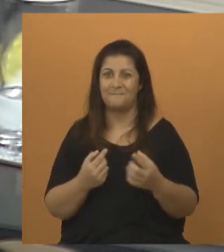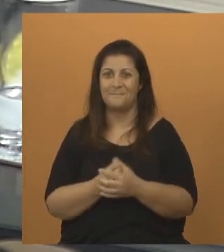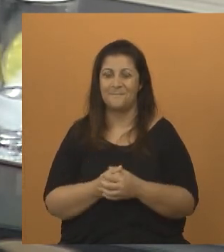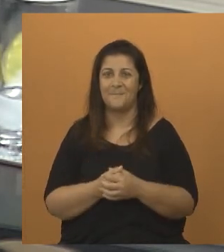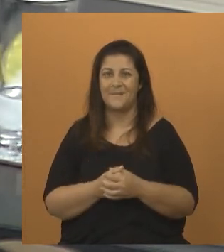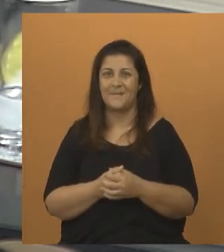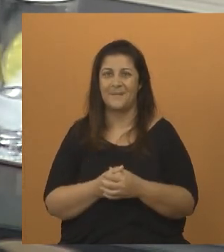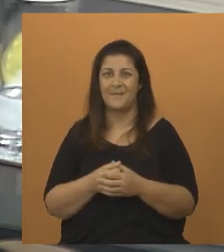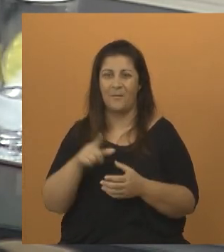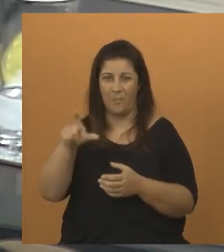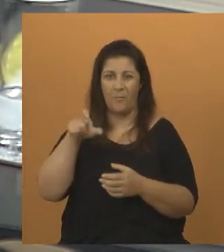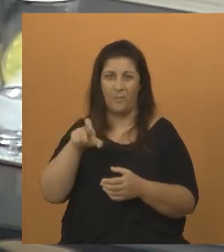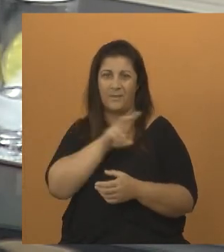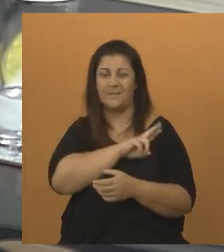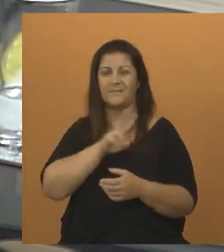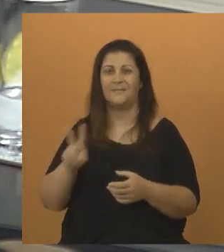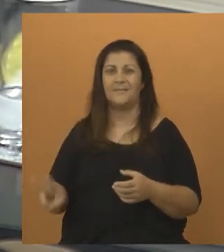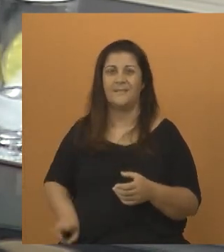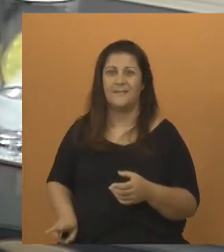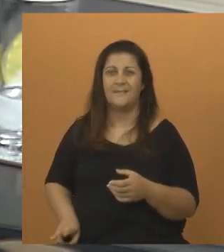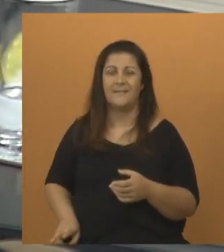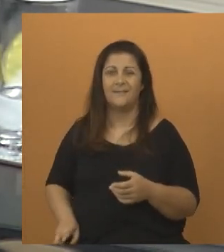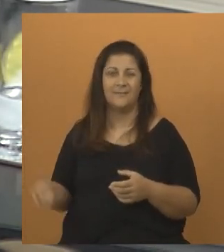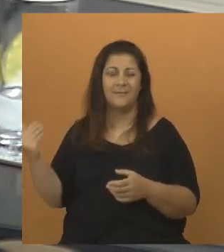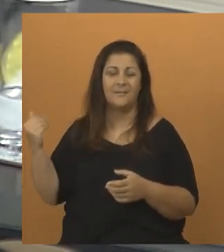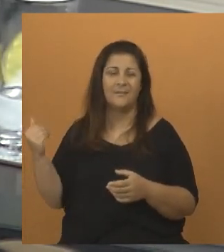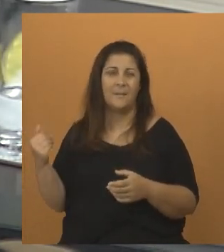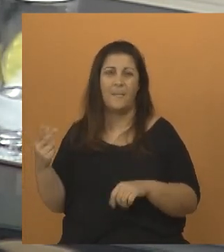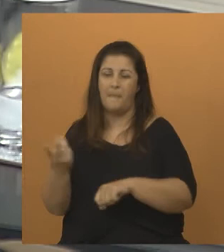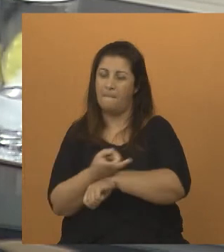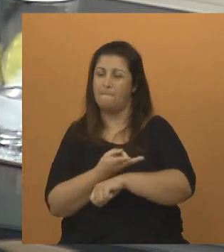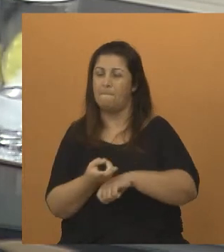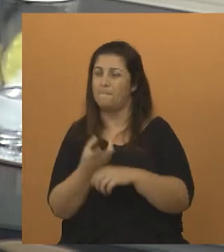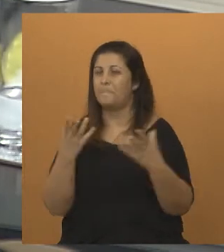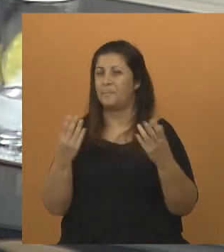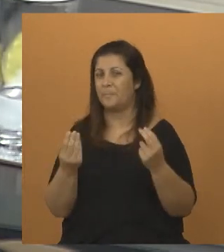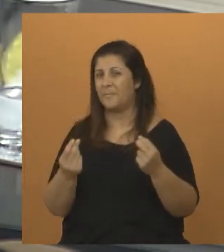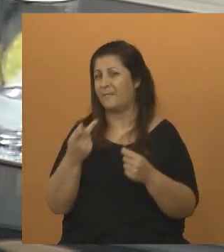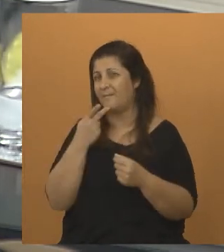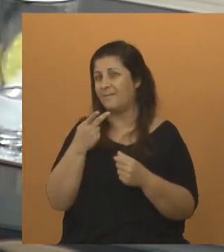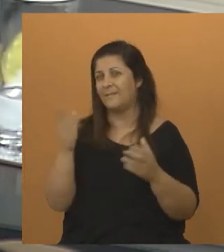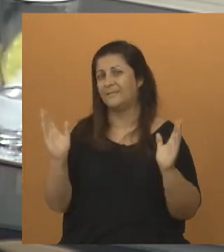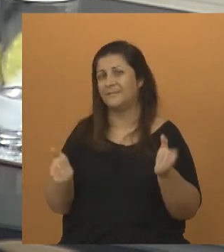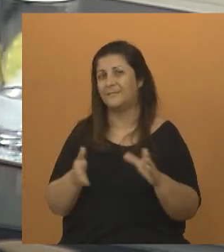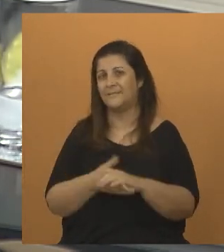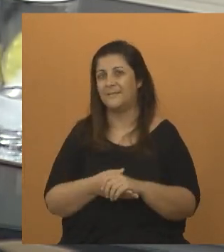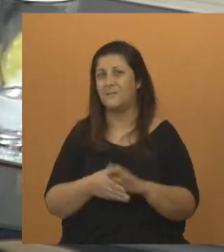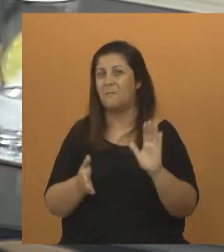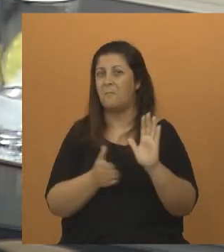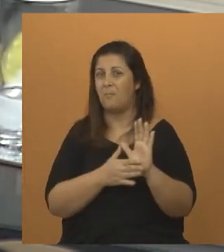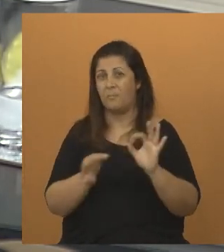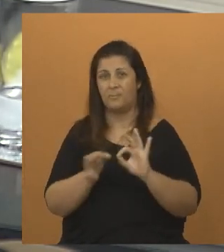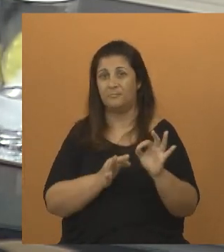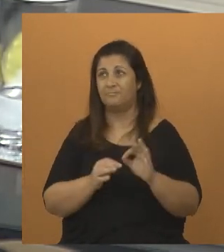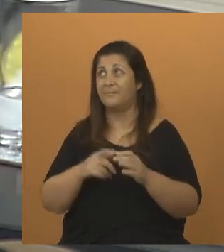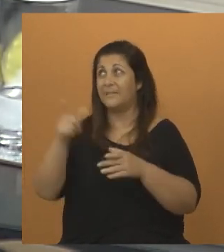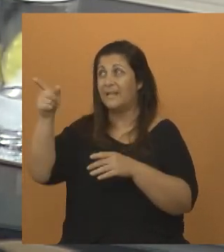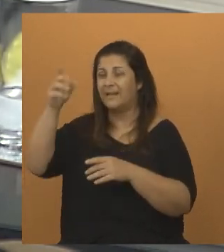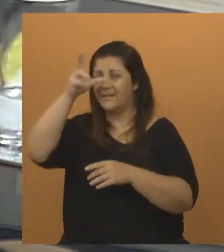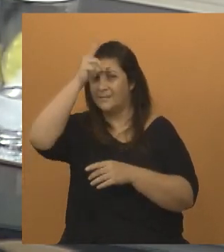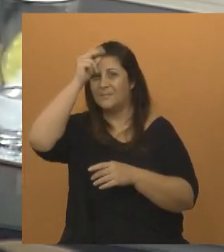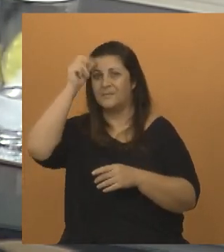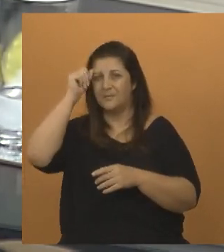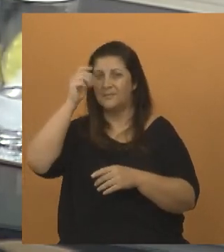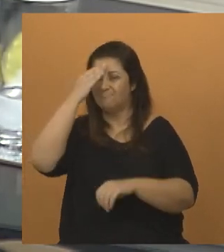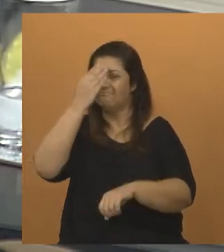o ex-vereador aqui, o Shaquib, ele já me procurou várias vezes aqui na Câmara e eu disse para ele, projeto está na prefeitura e tenho